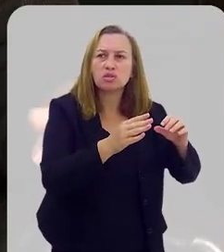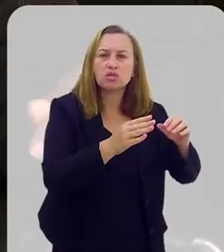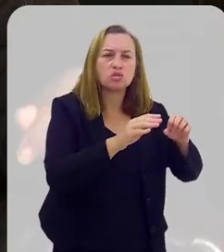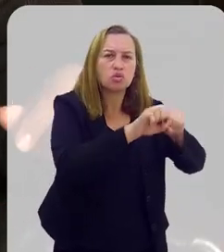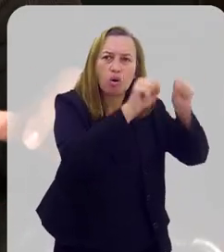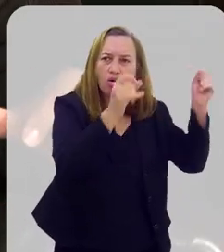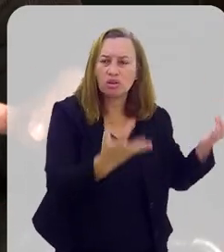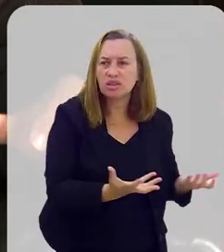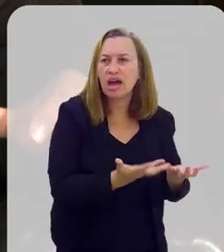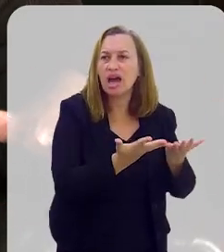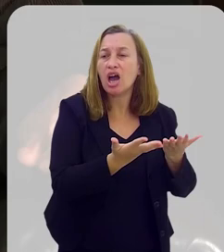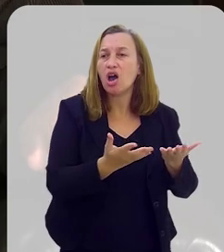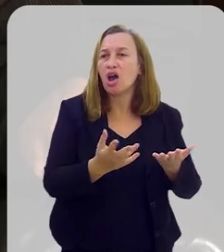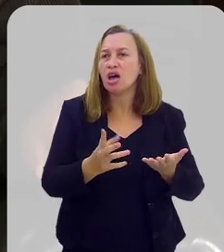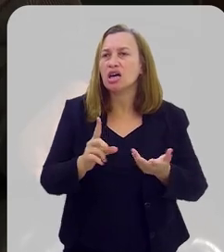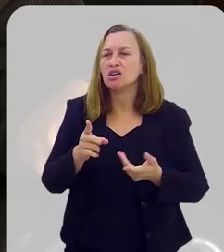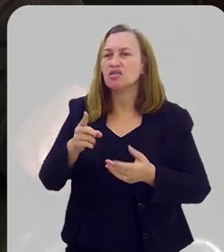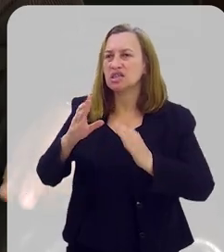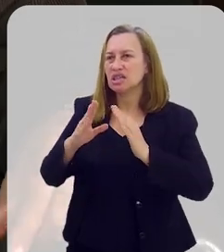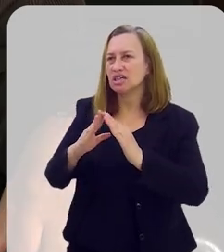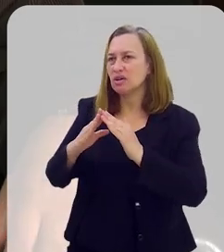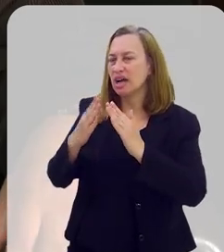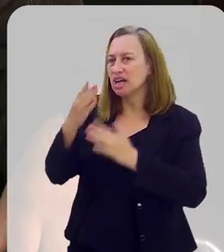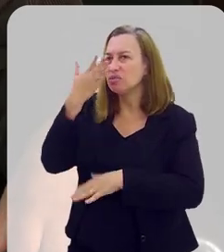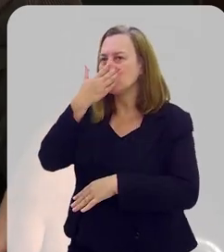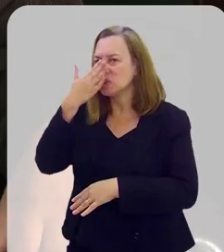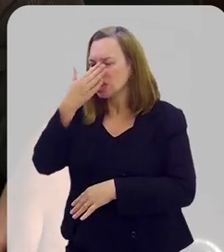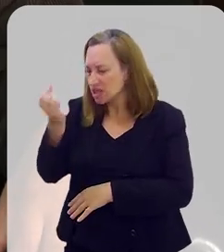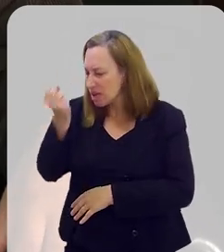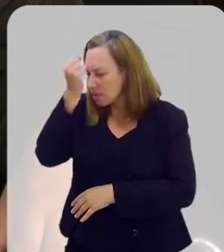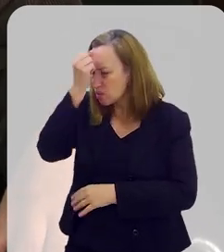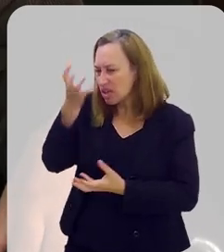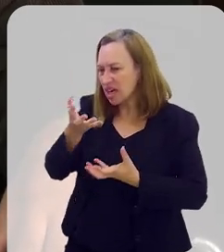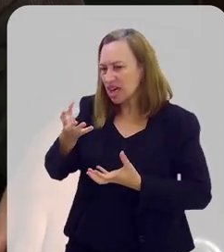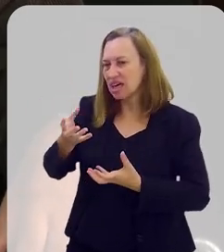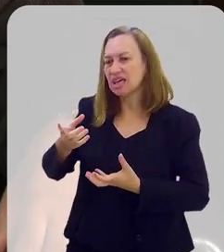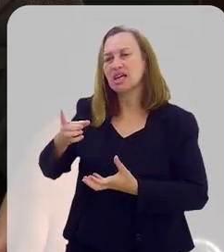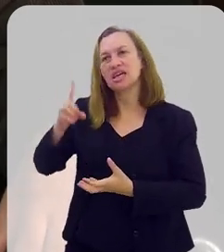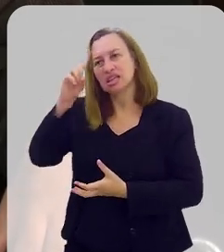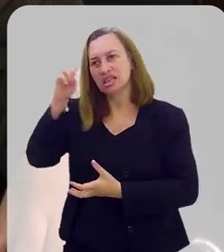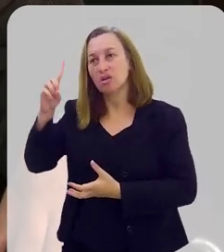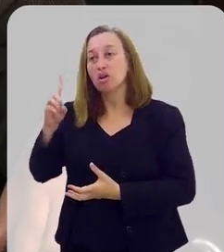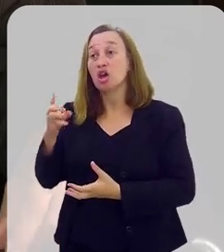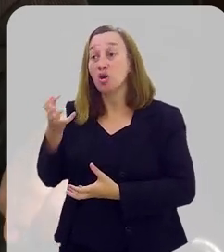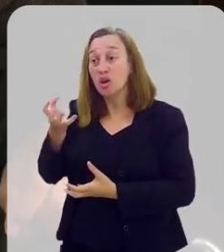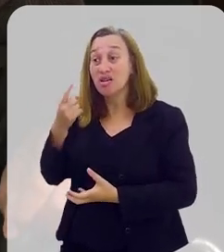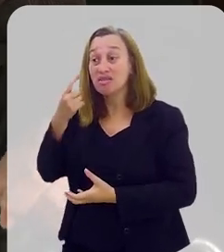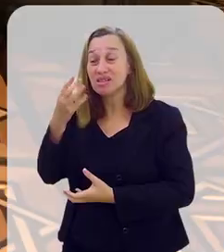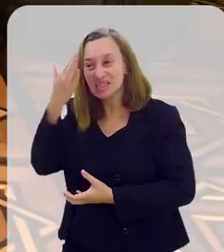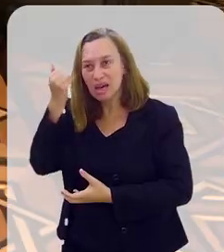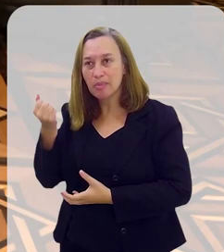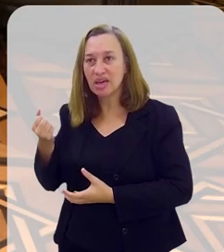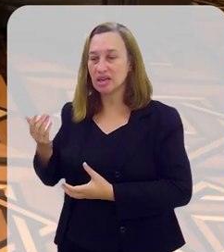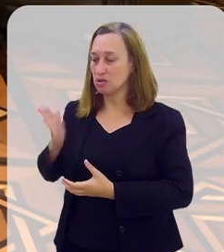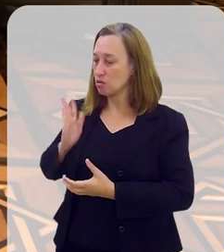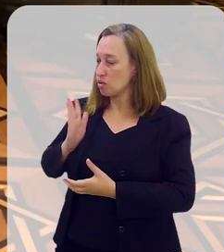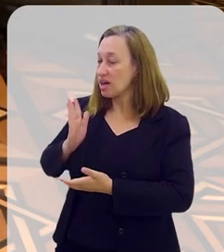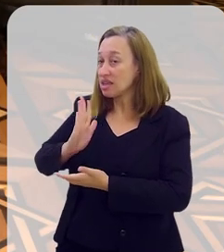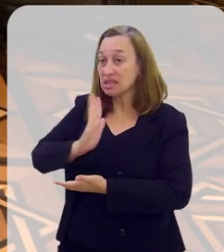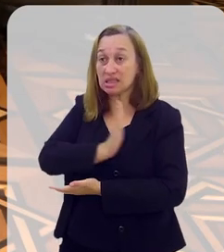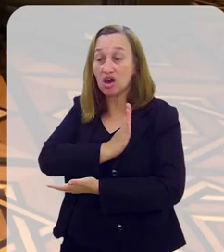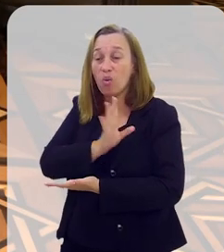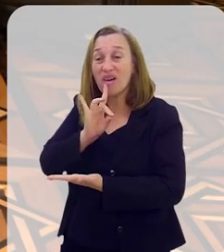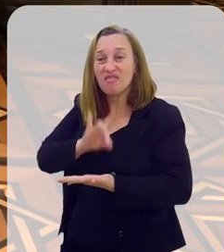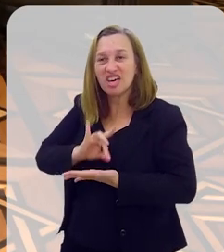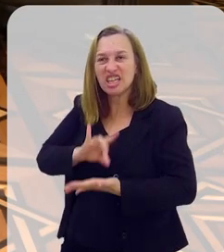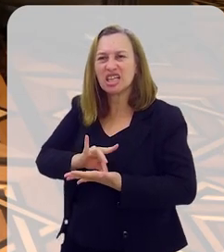se arrependeu e quer Deus eu quero saber se o teu coração se estou inserido aí dentro ISO